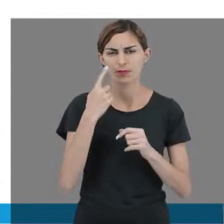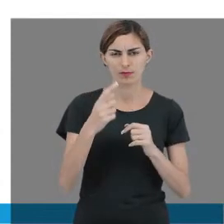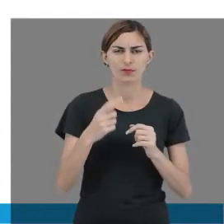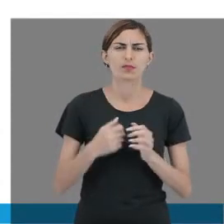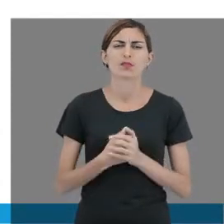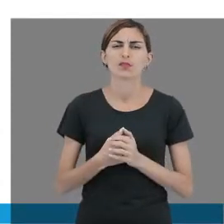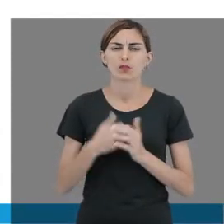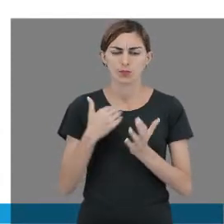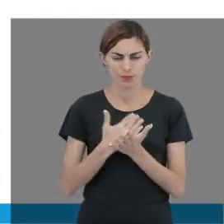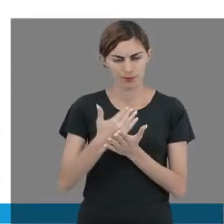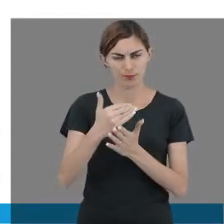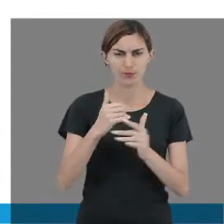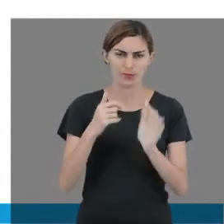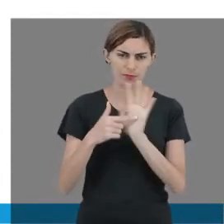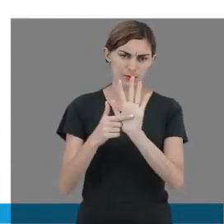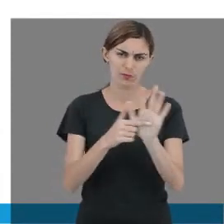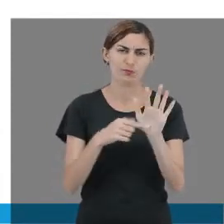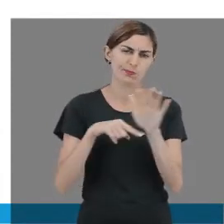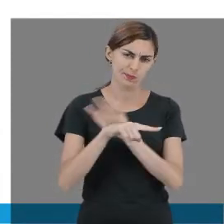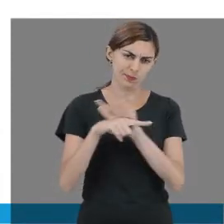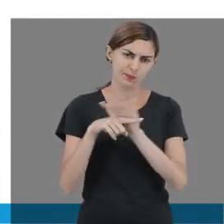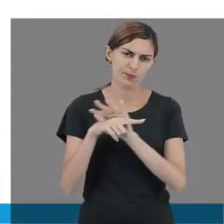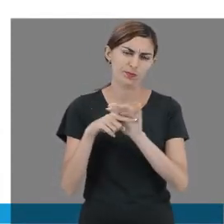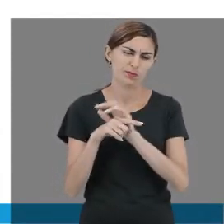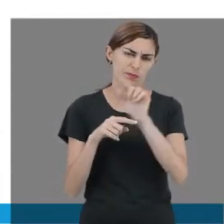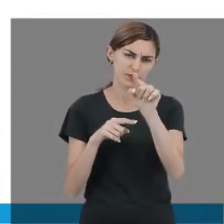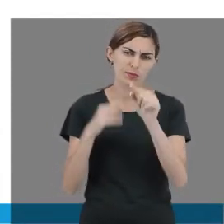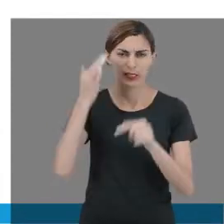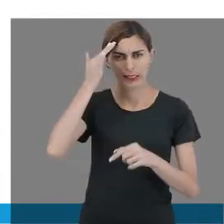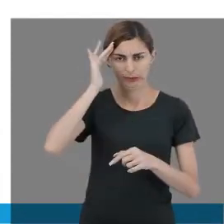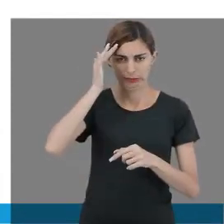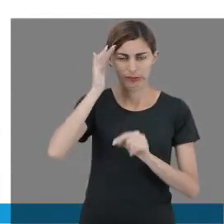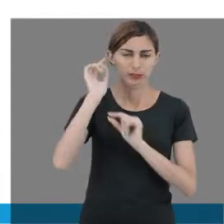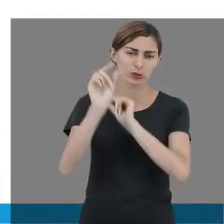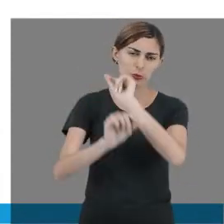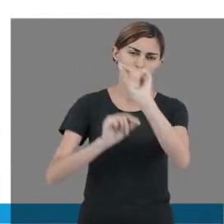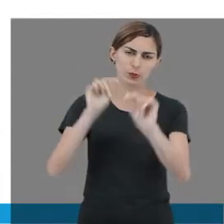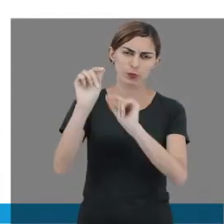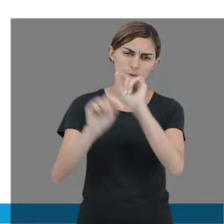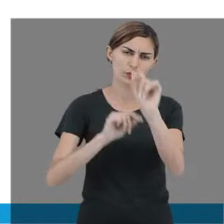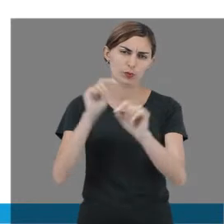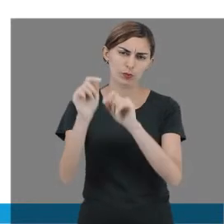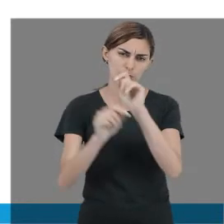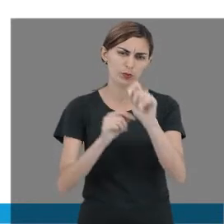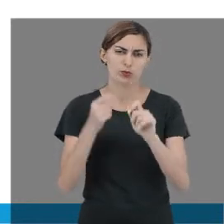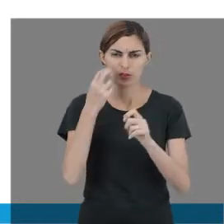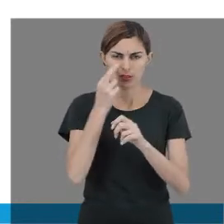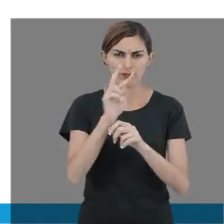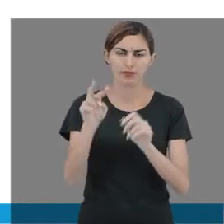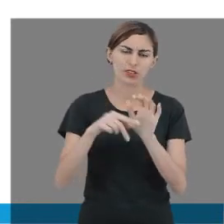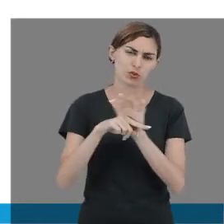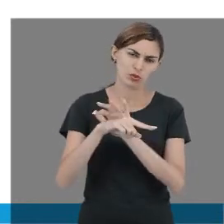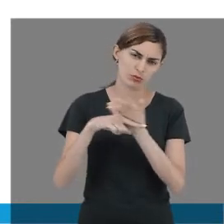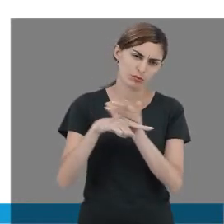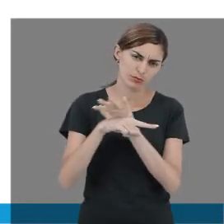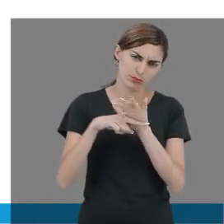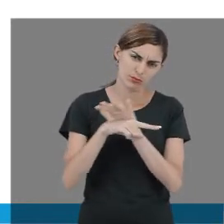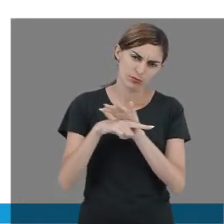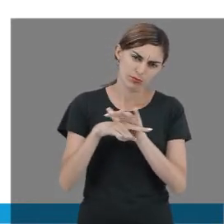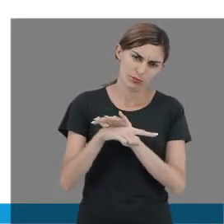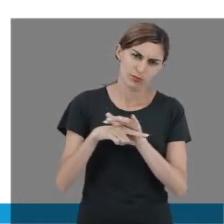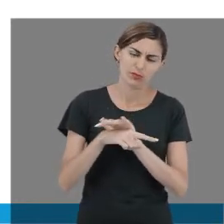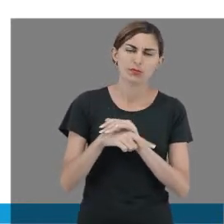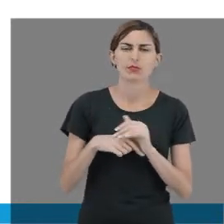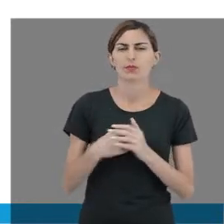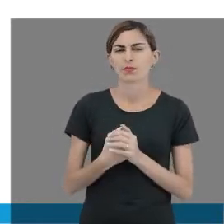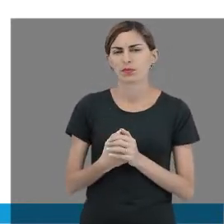logo no início dos casos, entendendo um pouquinho melhor do que era a artrogripose, e o que foi visto nos exames é que a artrogripose não é secundária a